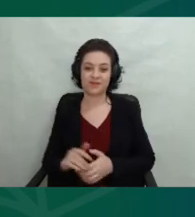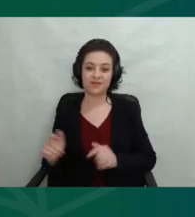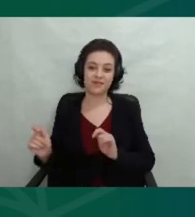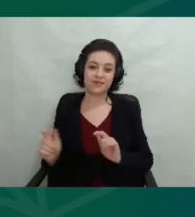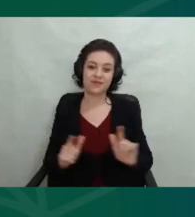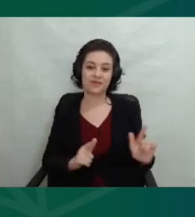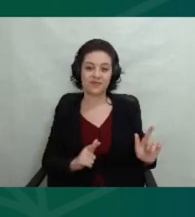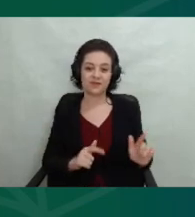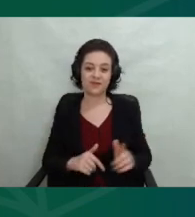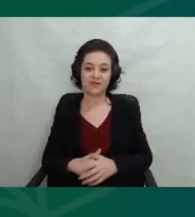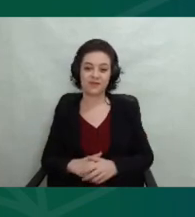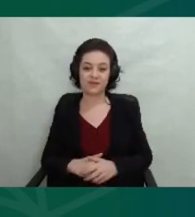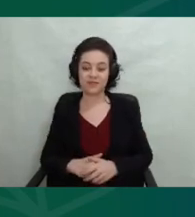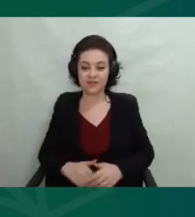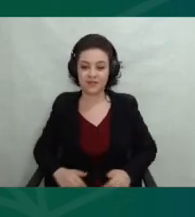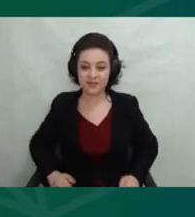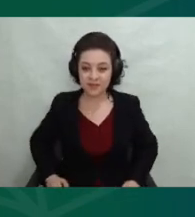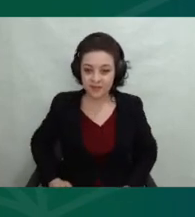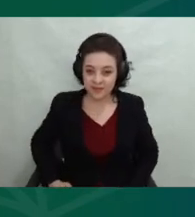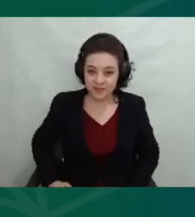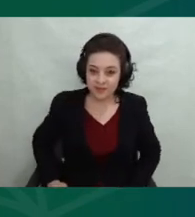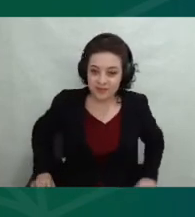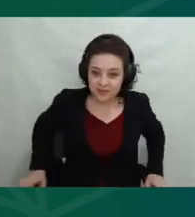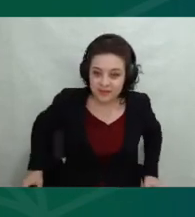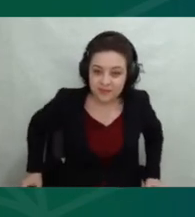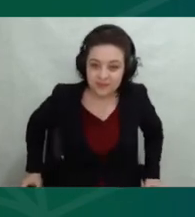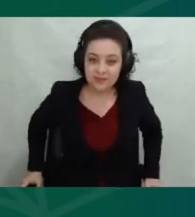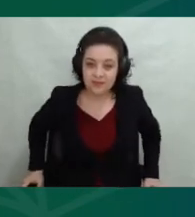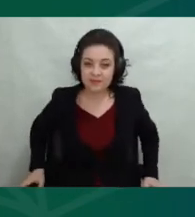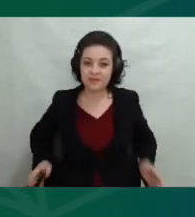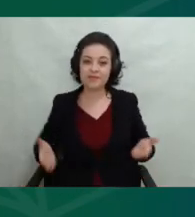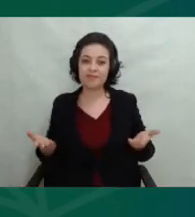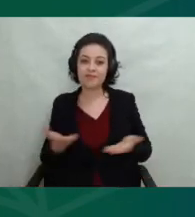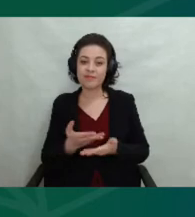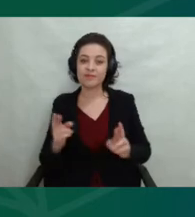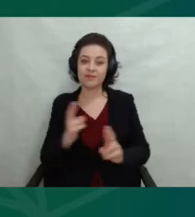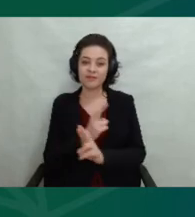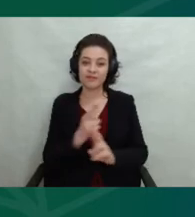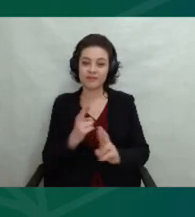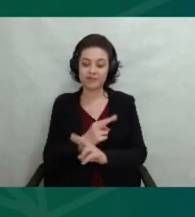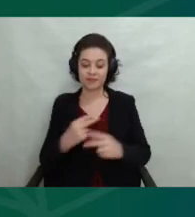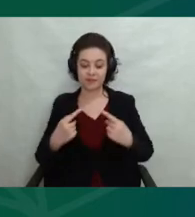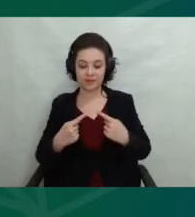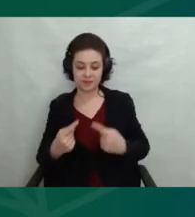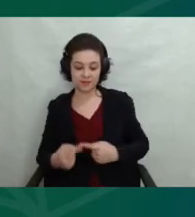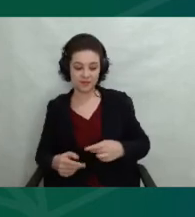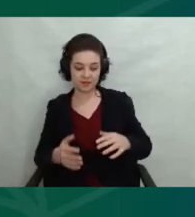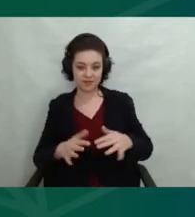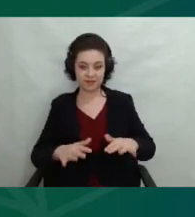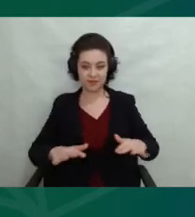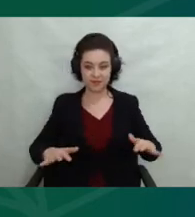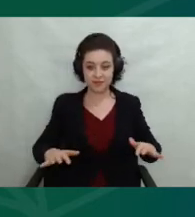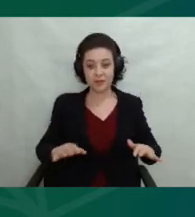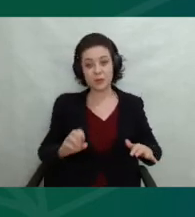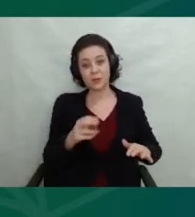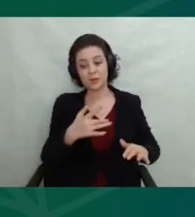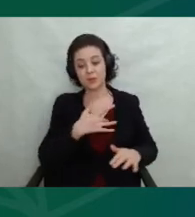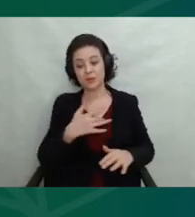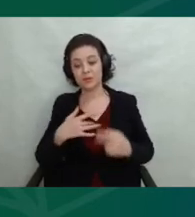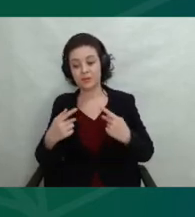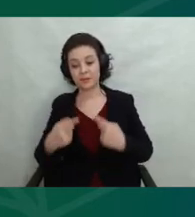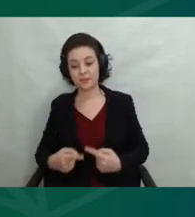Bom, a relação do homem com o mar, ou pelo menos da saúde humana com o mar, não é